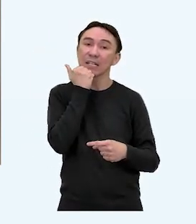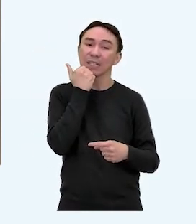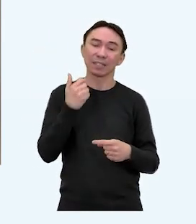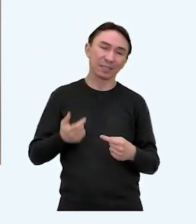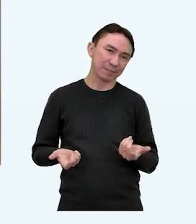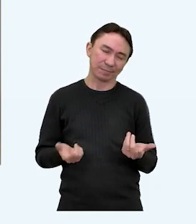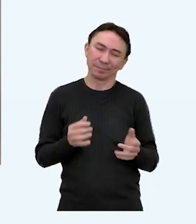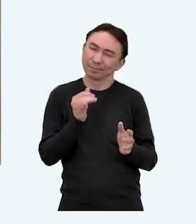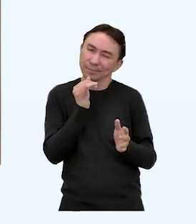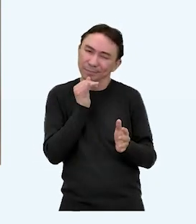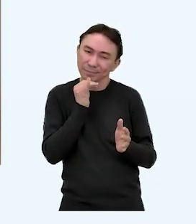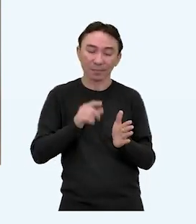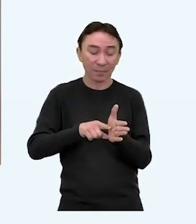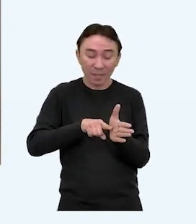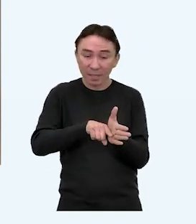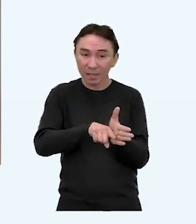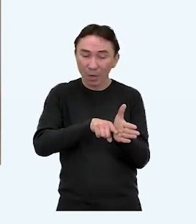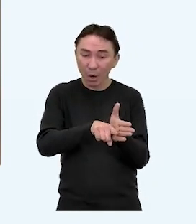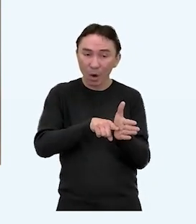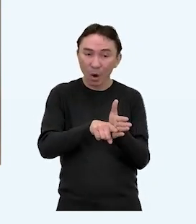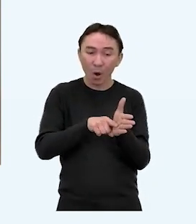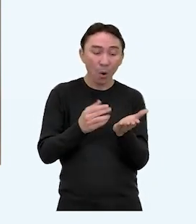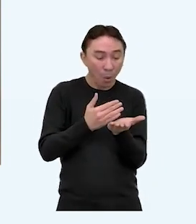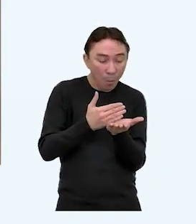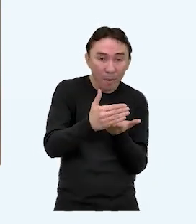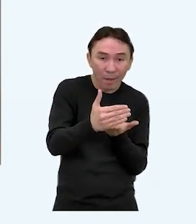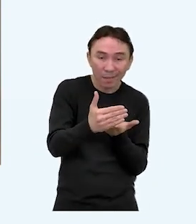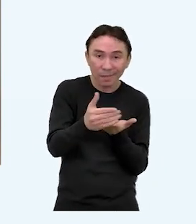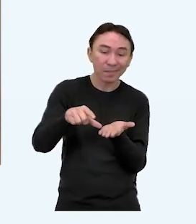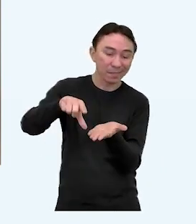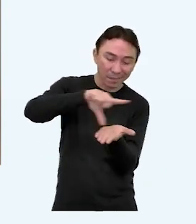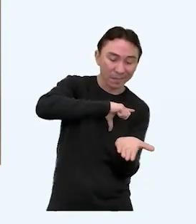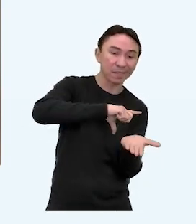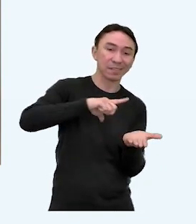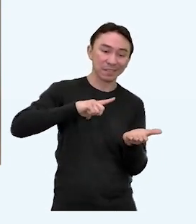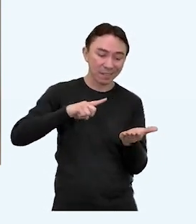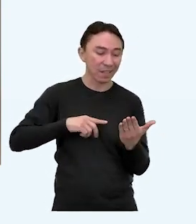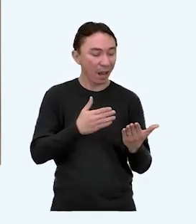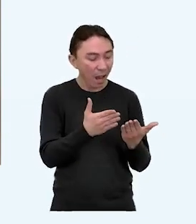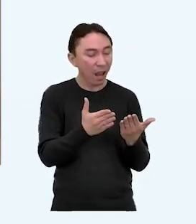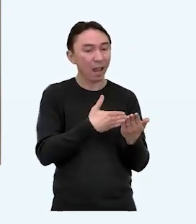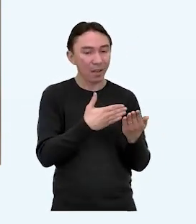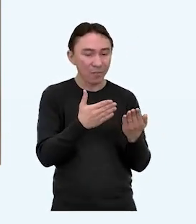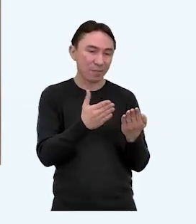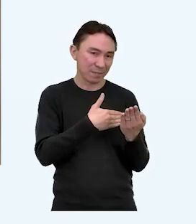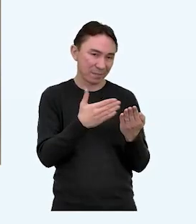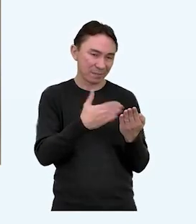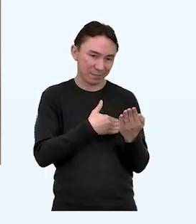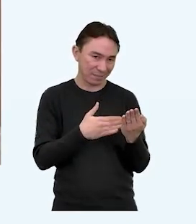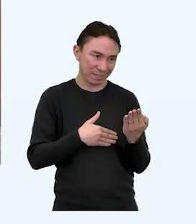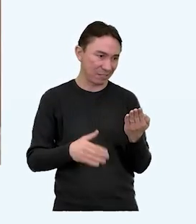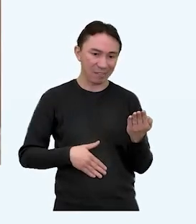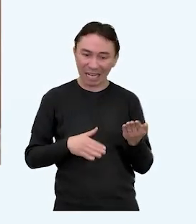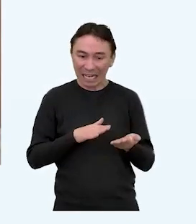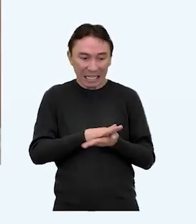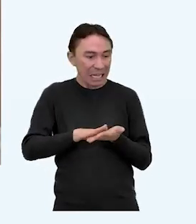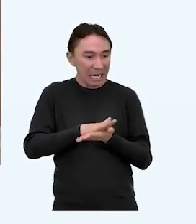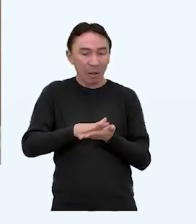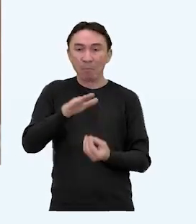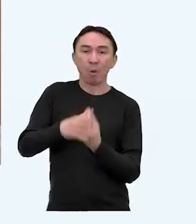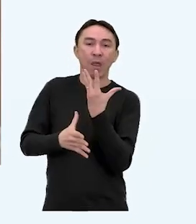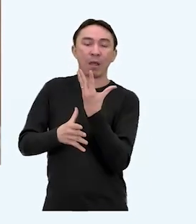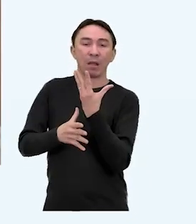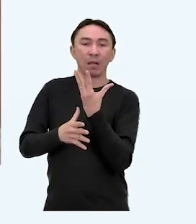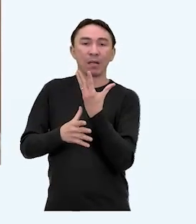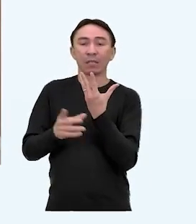uma pesquisa se inicia com uma literatura, ou seja, nada é gerado do nada. É sempre